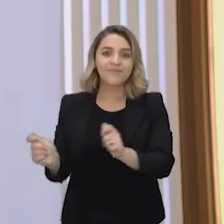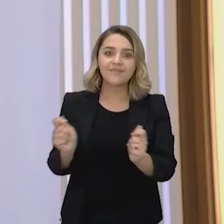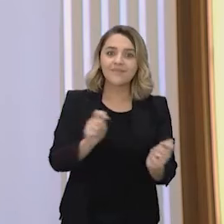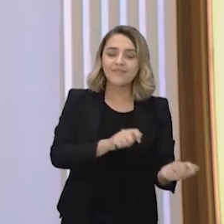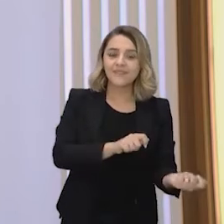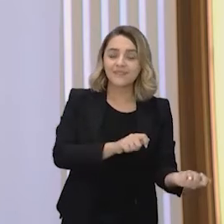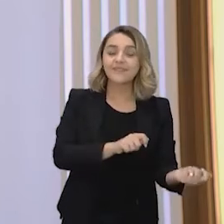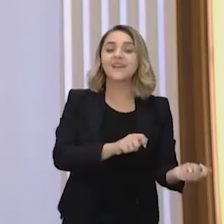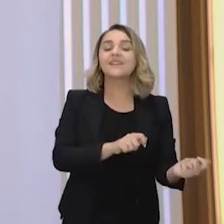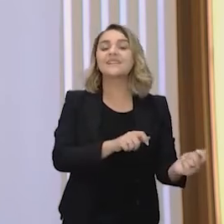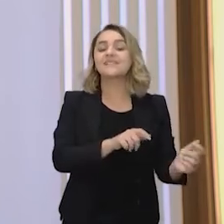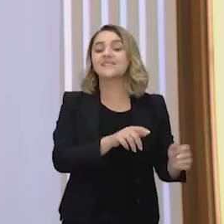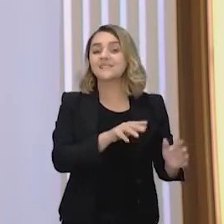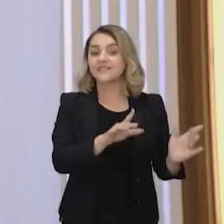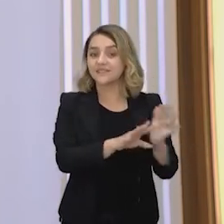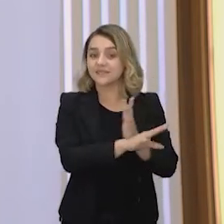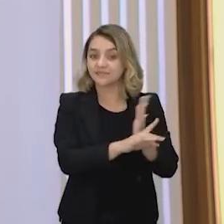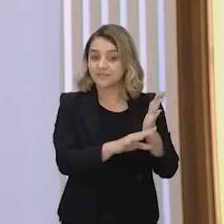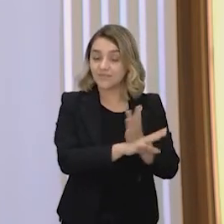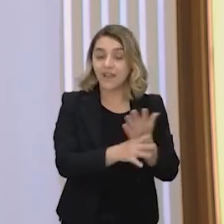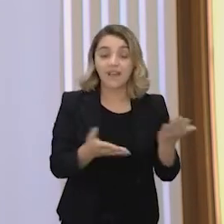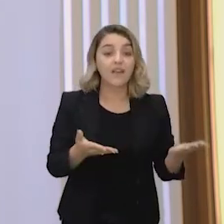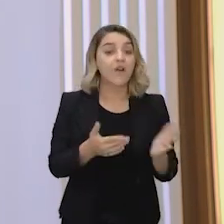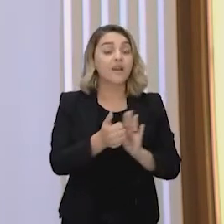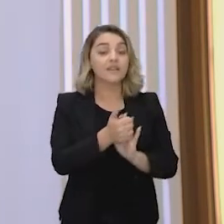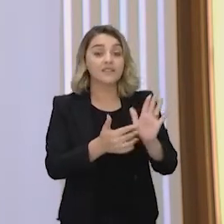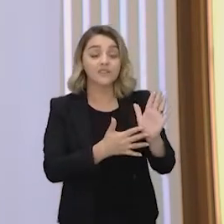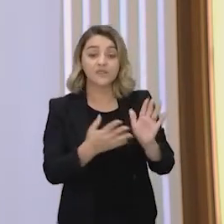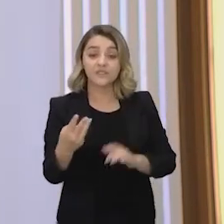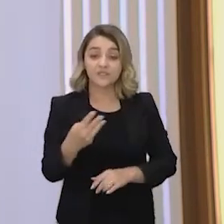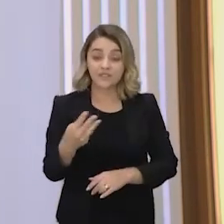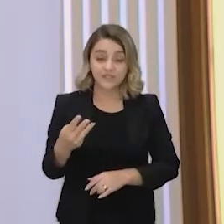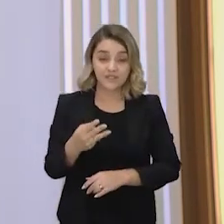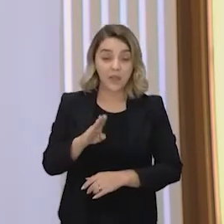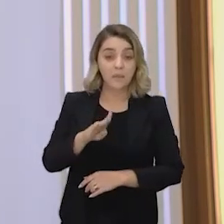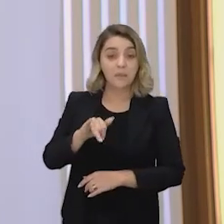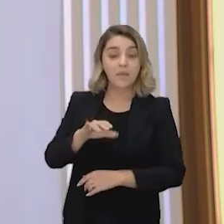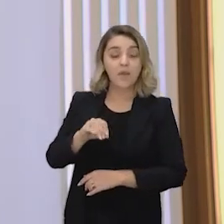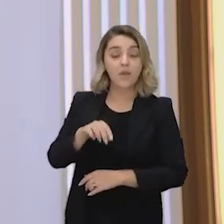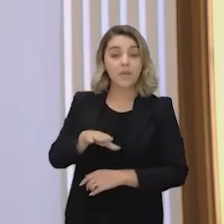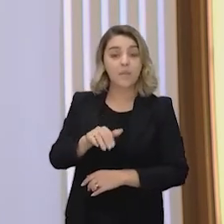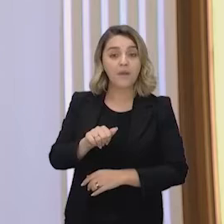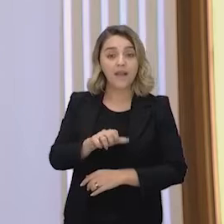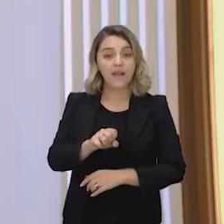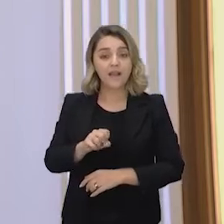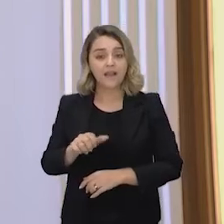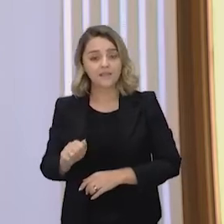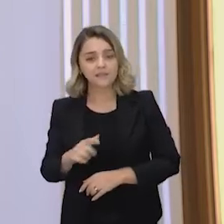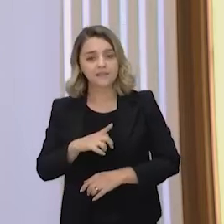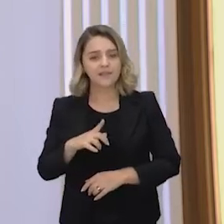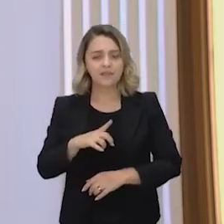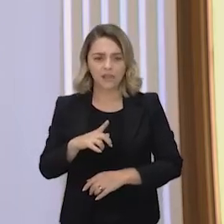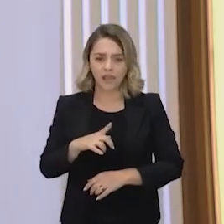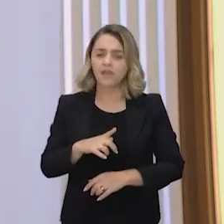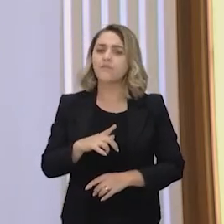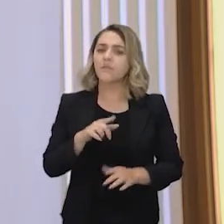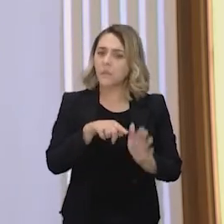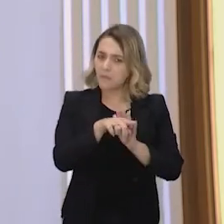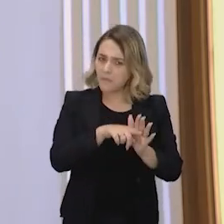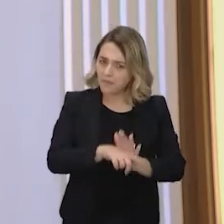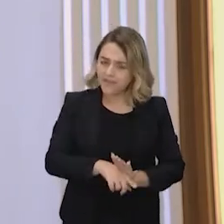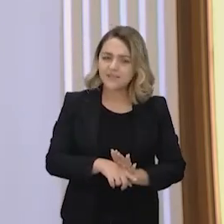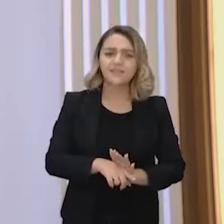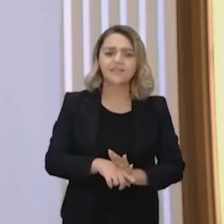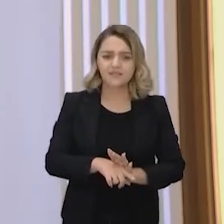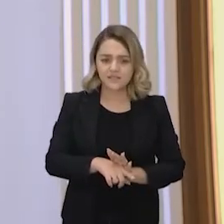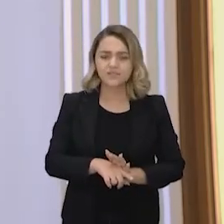3, falando da biomassa. Já contamos para vocês um pouco de história. A gente já viu alguns referenciais aí do governo, né, sobre